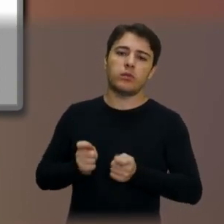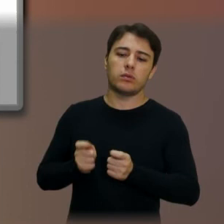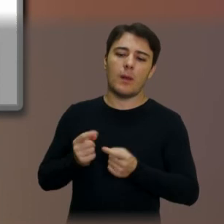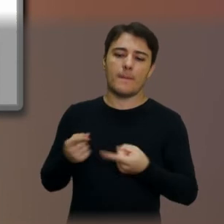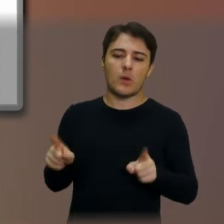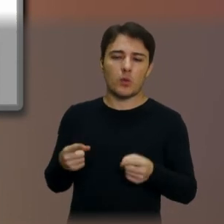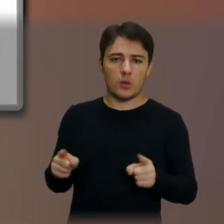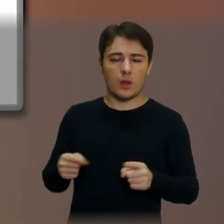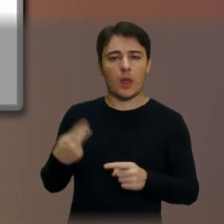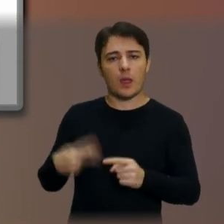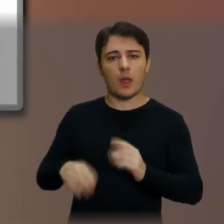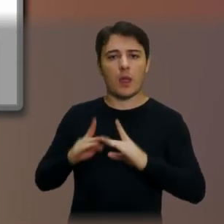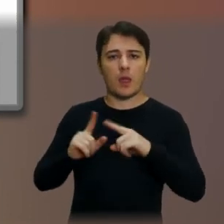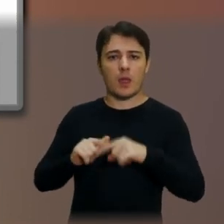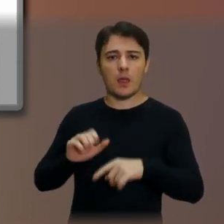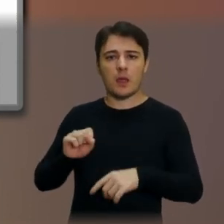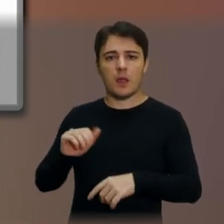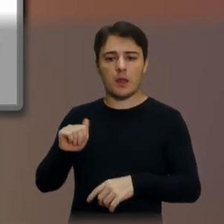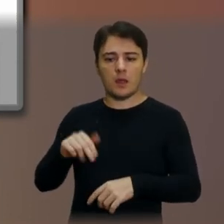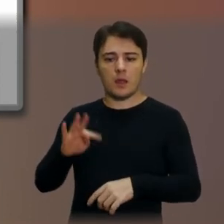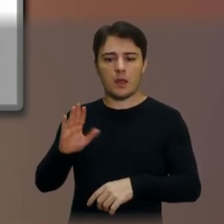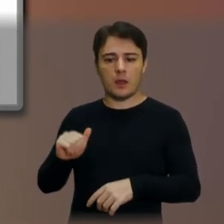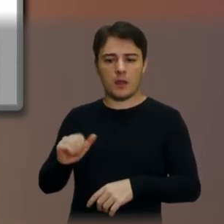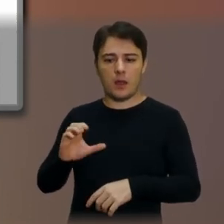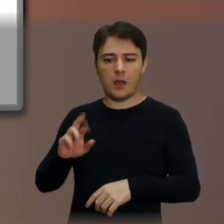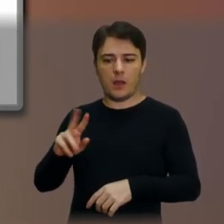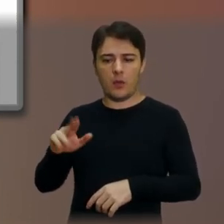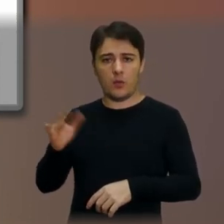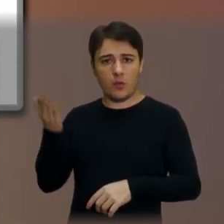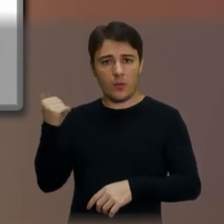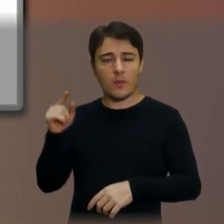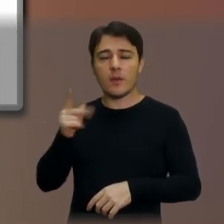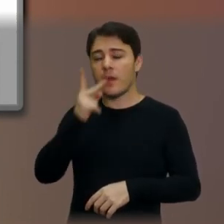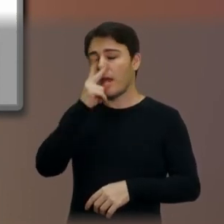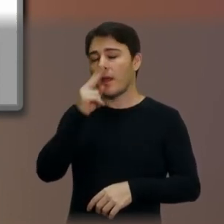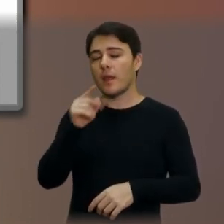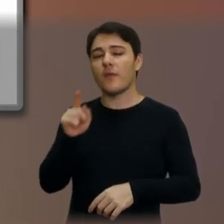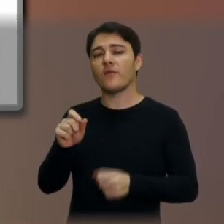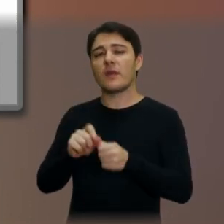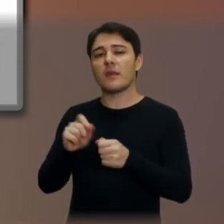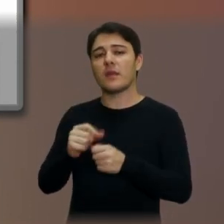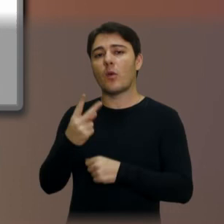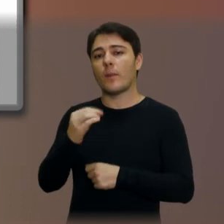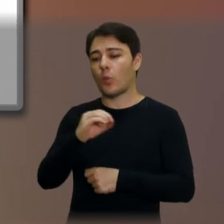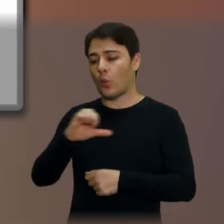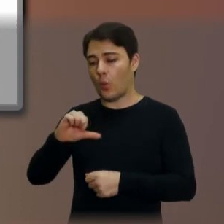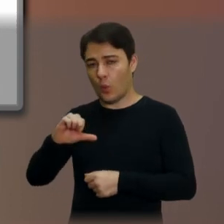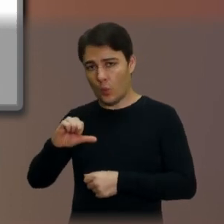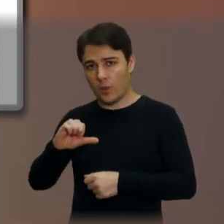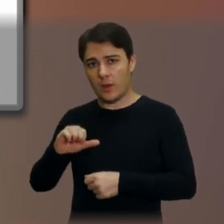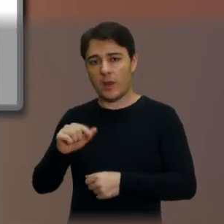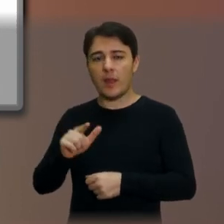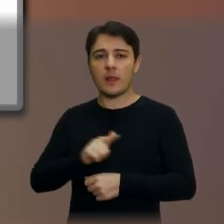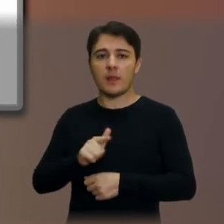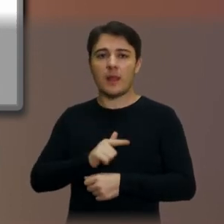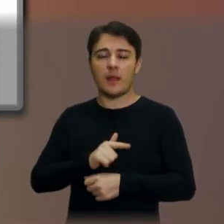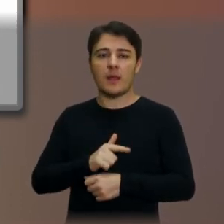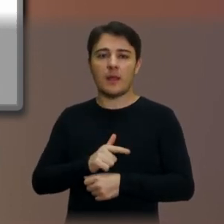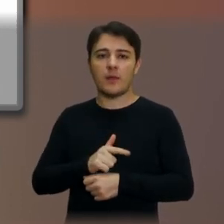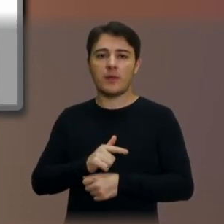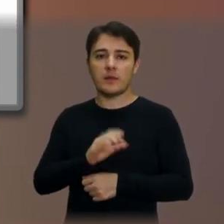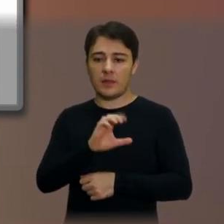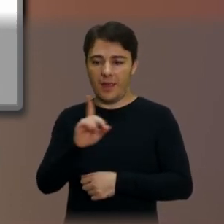na igreja do Santa Cruz ele fez uma loucura em 1902 1009 quando a gente não sou o nosso segundo CD